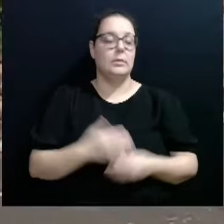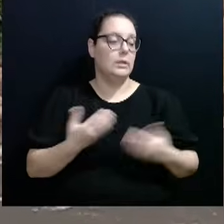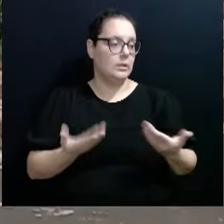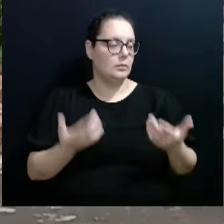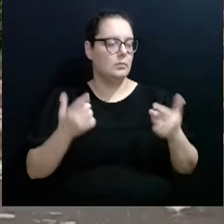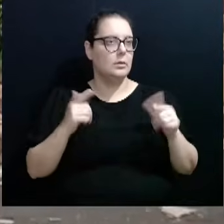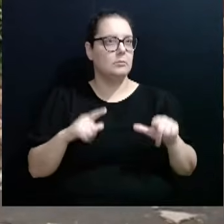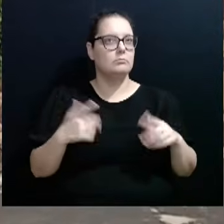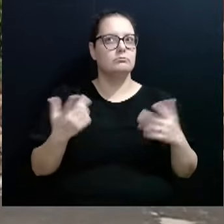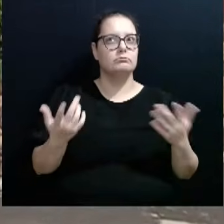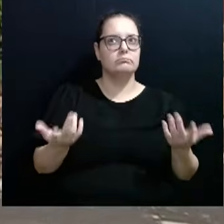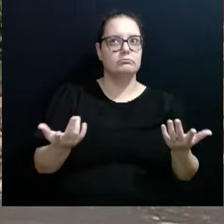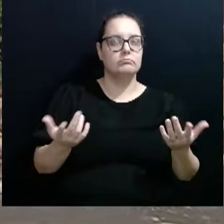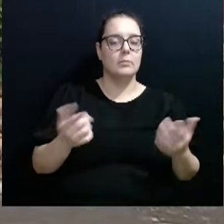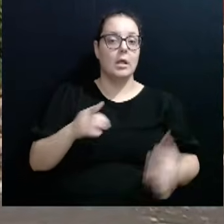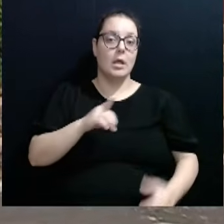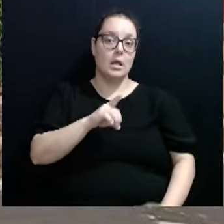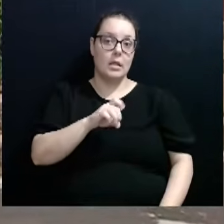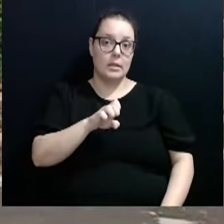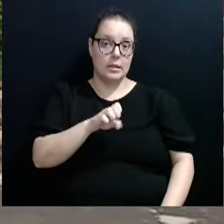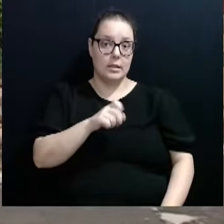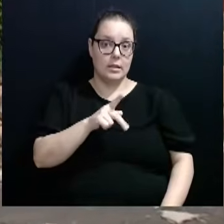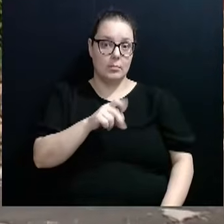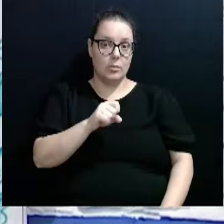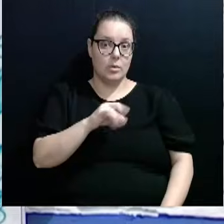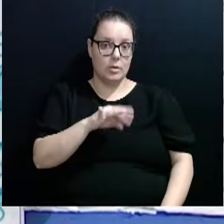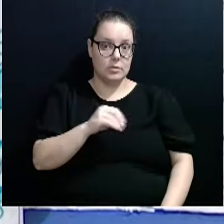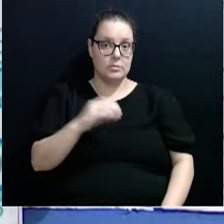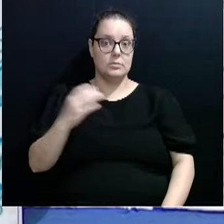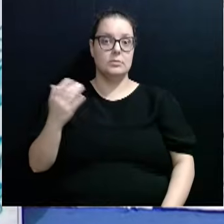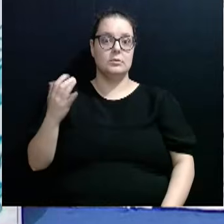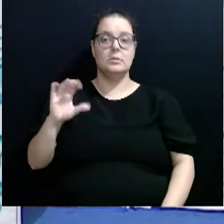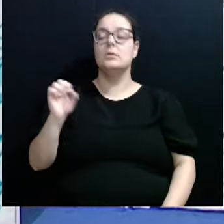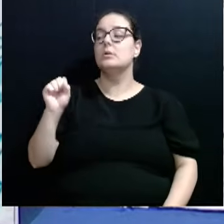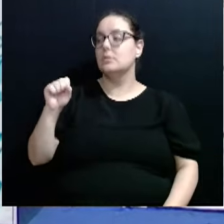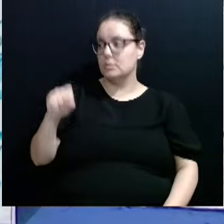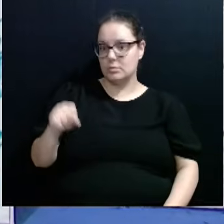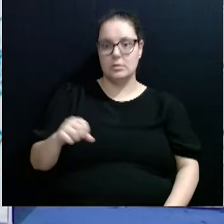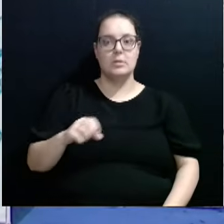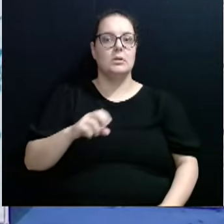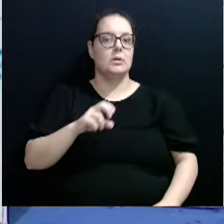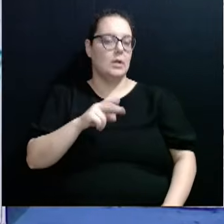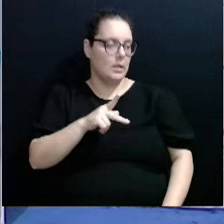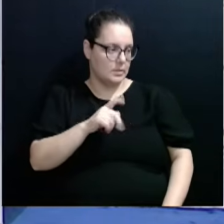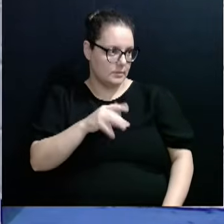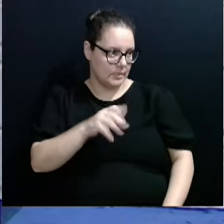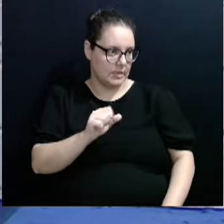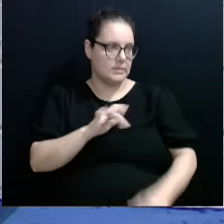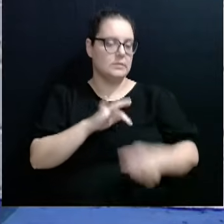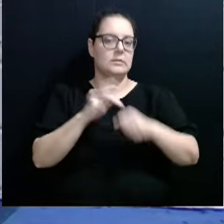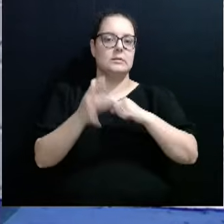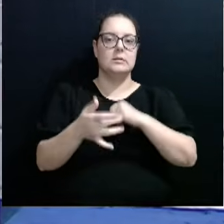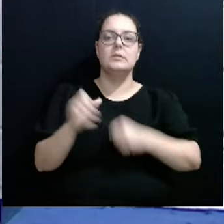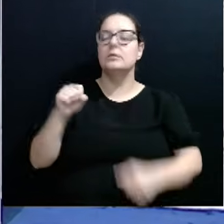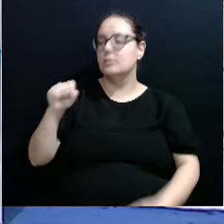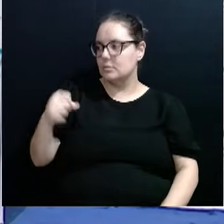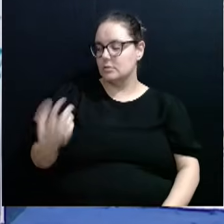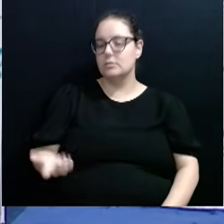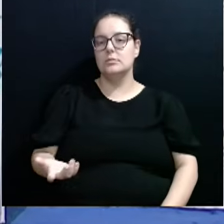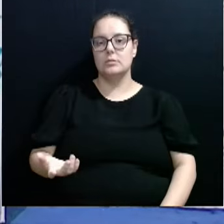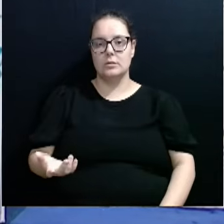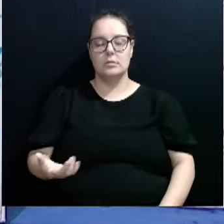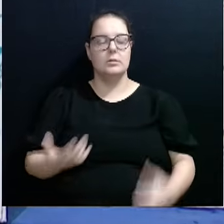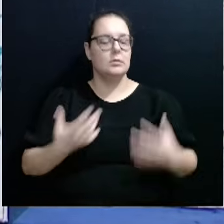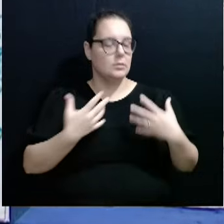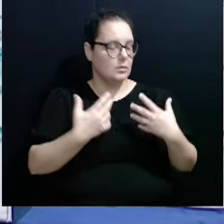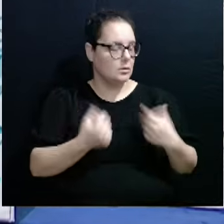de depósito. Você posta Isso, as peças lá nas redes sociais isso, e recebe os interessados com